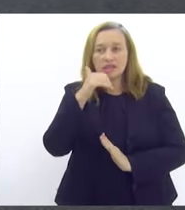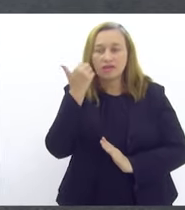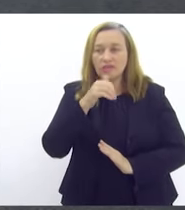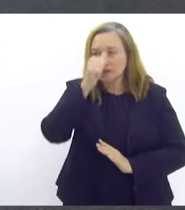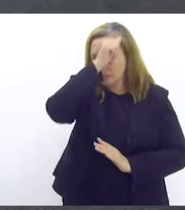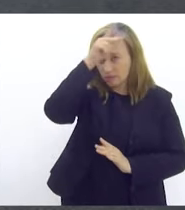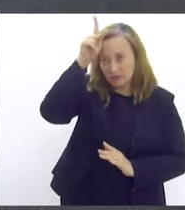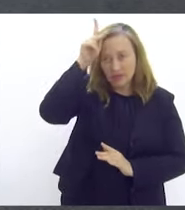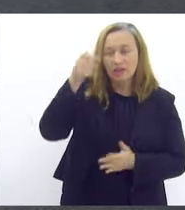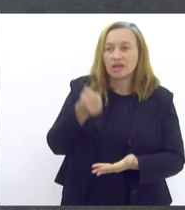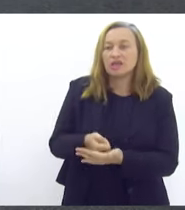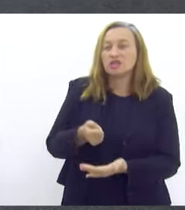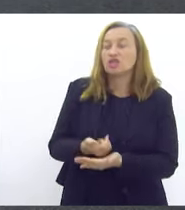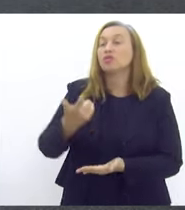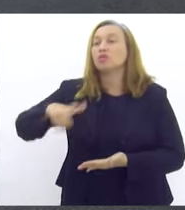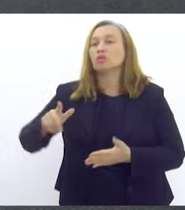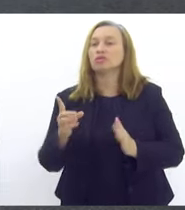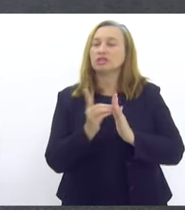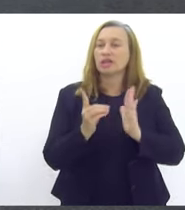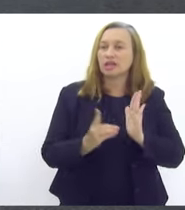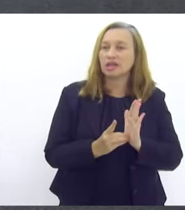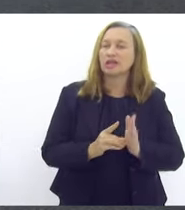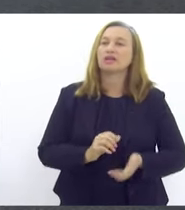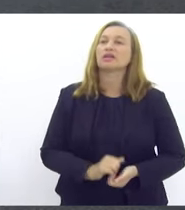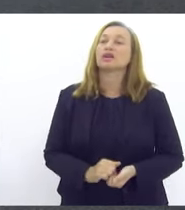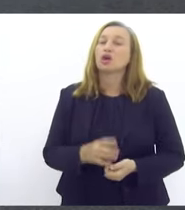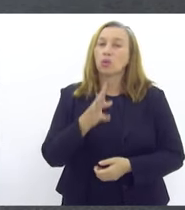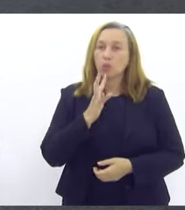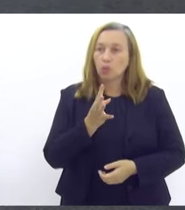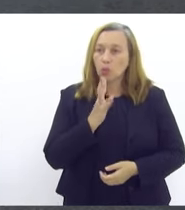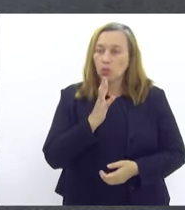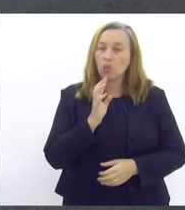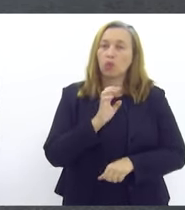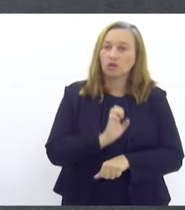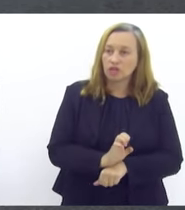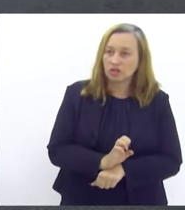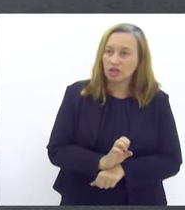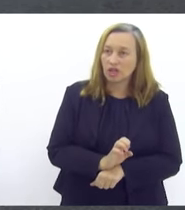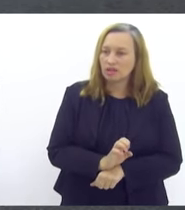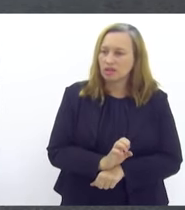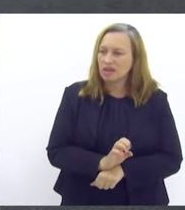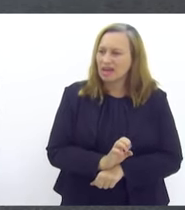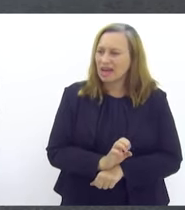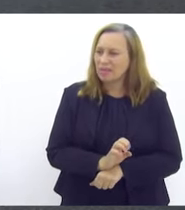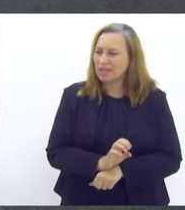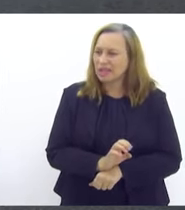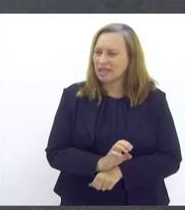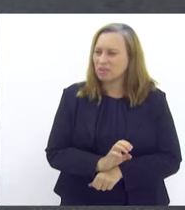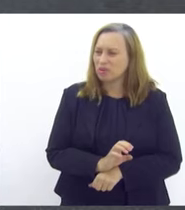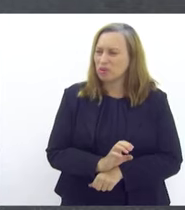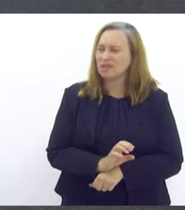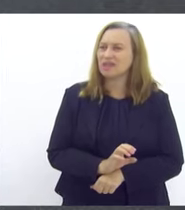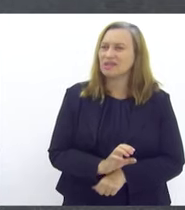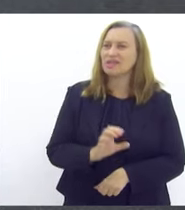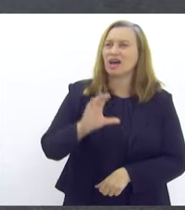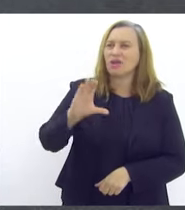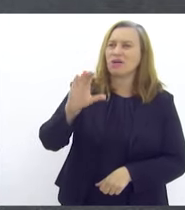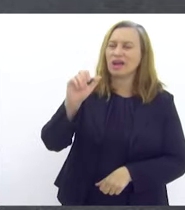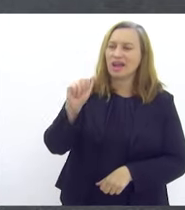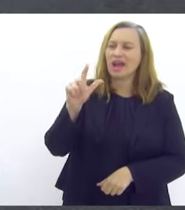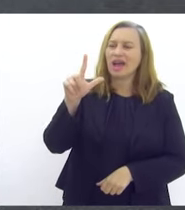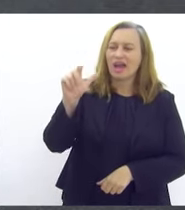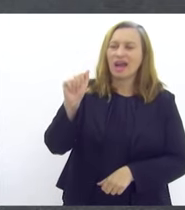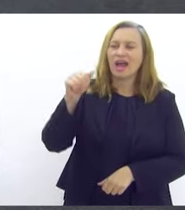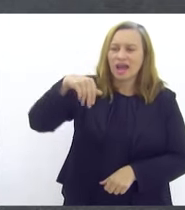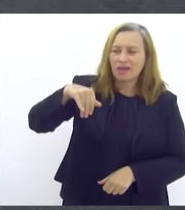exige dele um outro decreto, que é um decreto que reconheça o estado de calamidade pública no transporte. O transporte